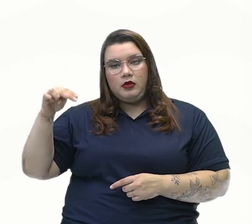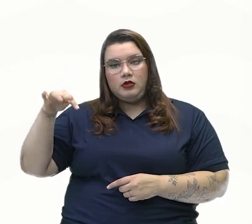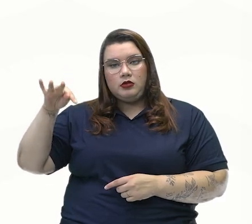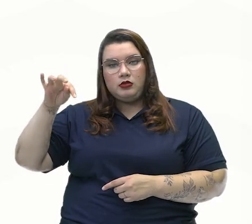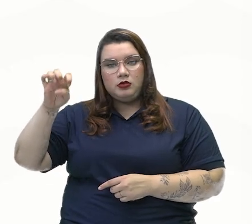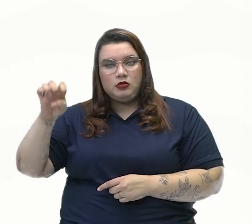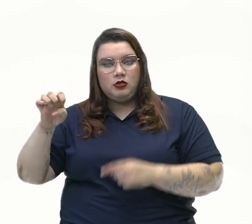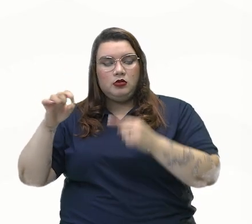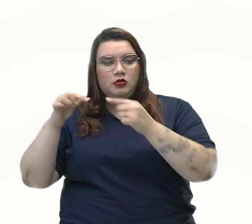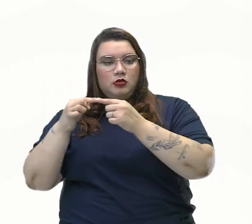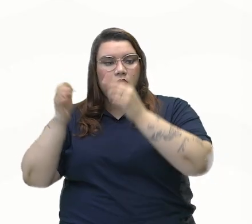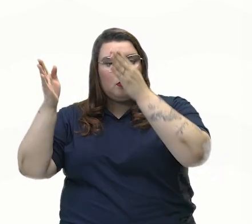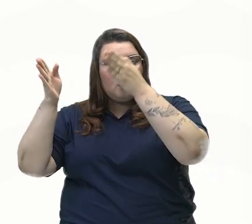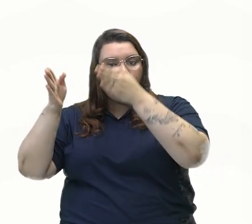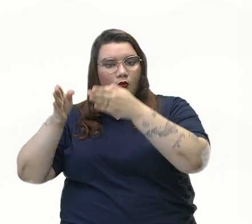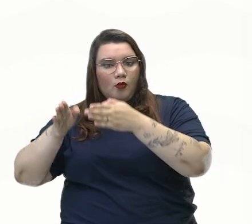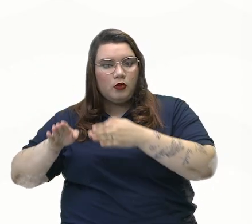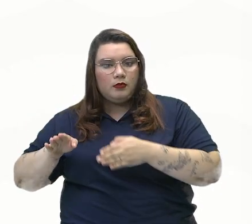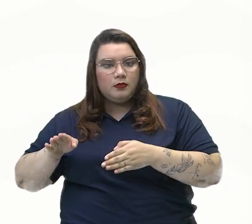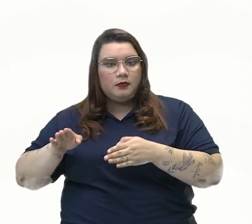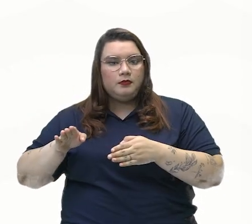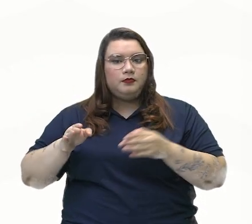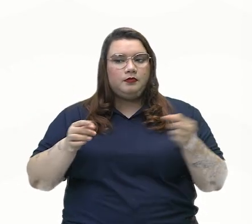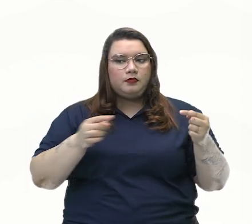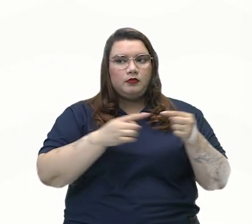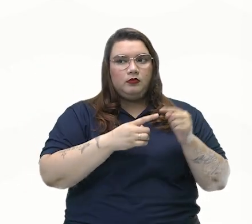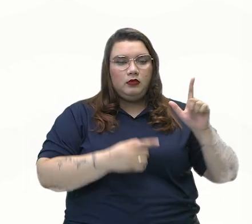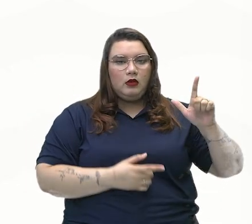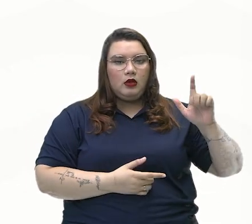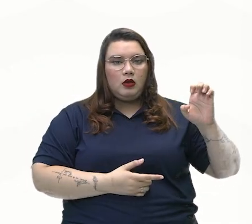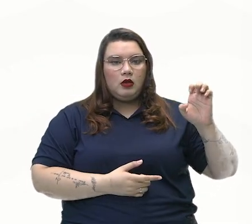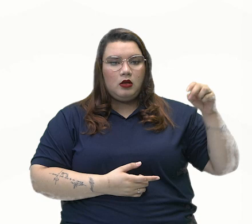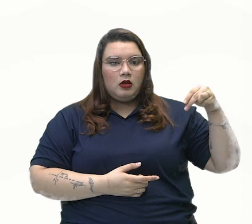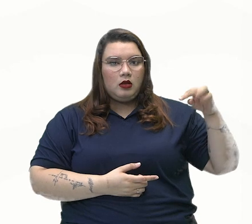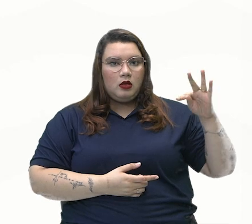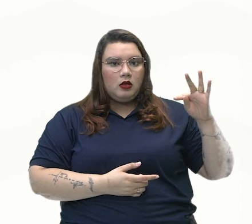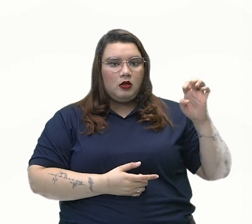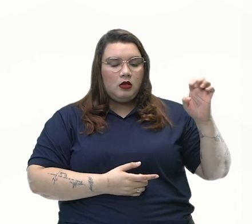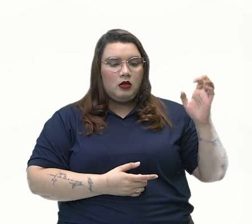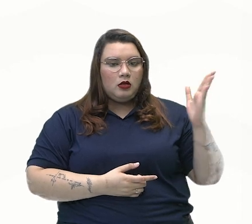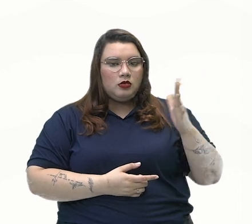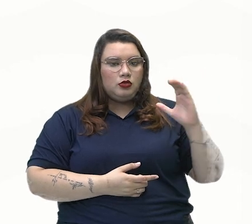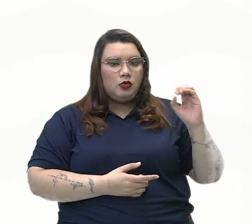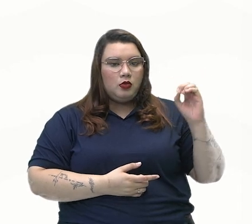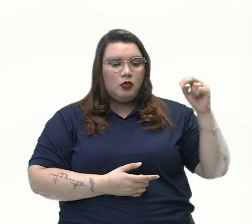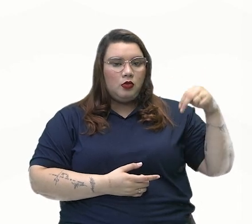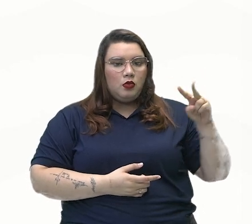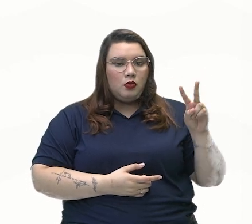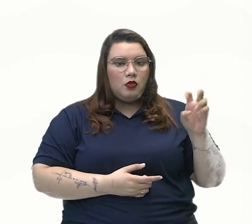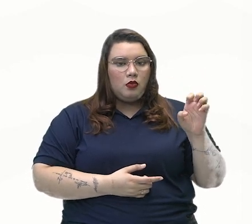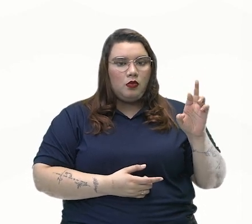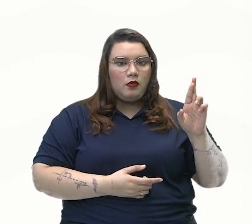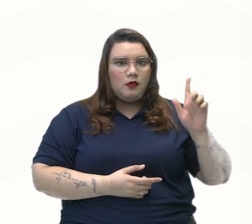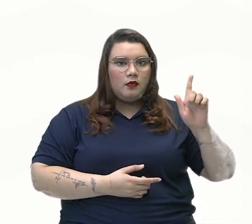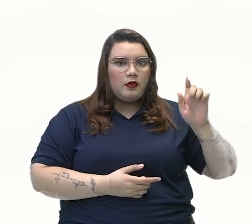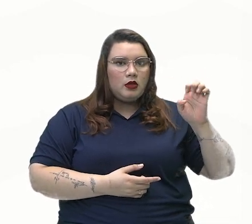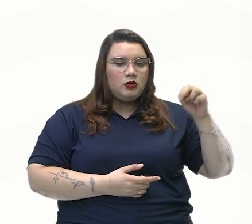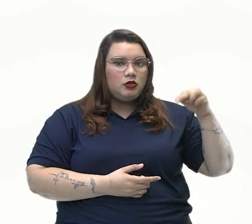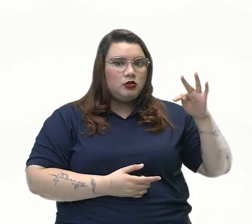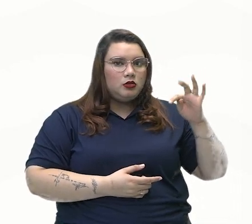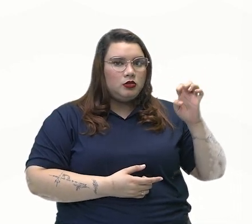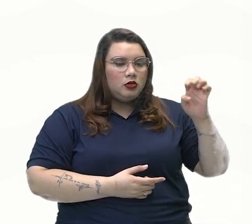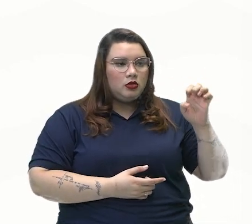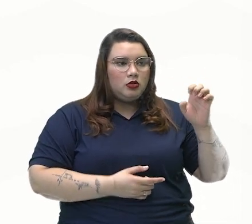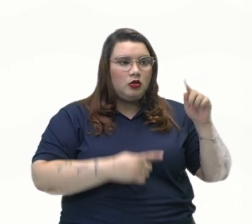de bordos finos, aqui como lentes divergentes. Vamos aqui enfatizar mais ainda, porque a gente